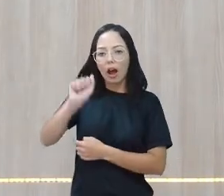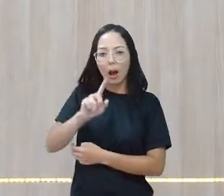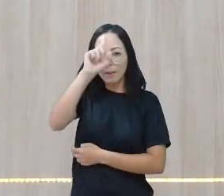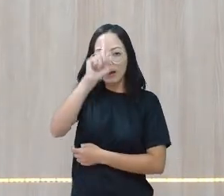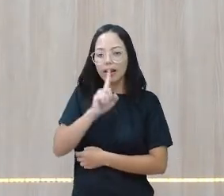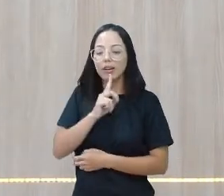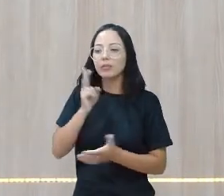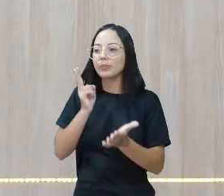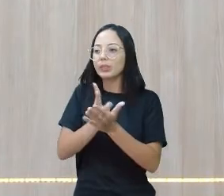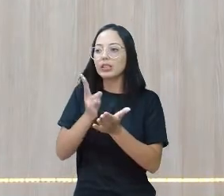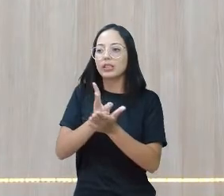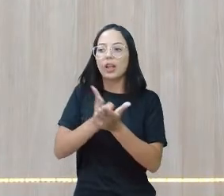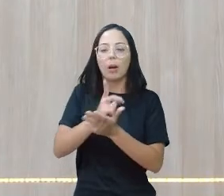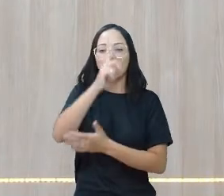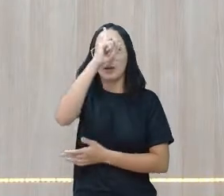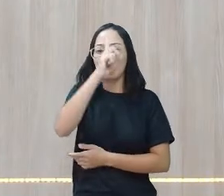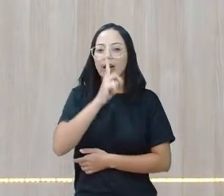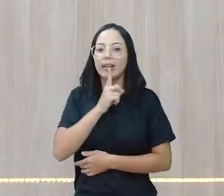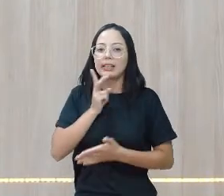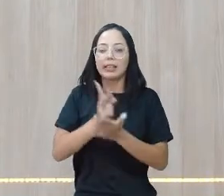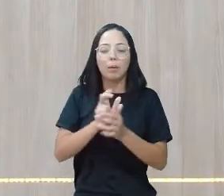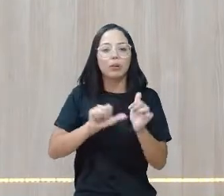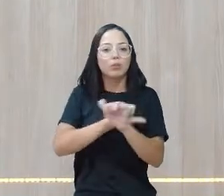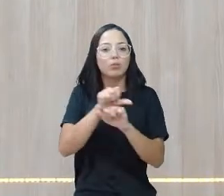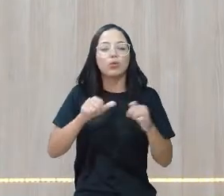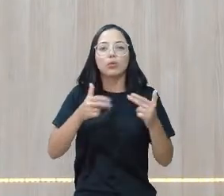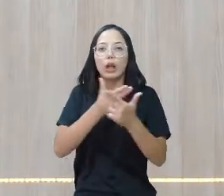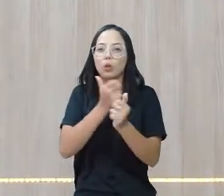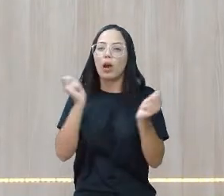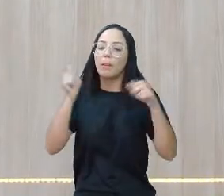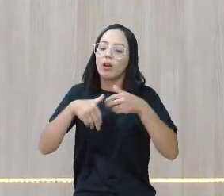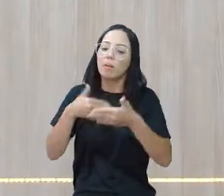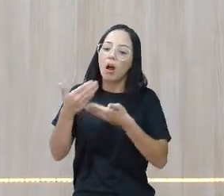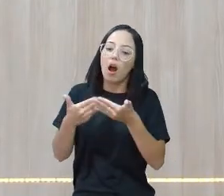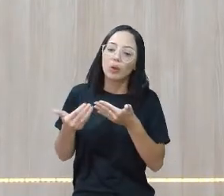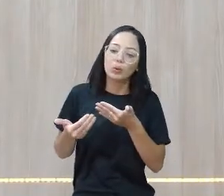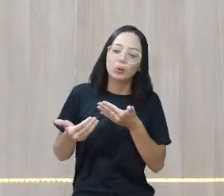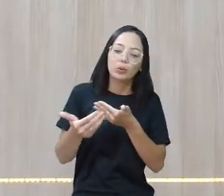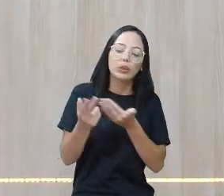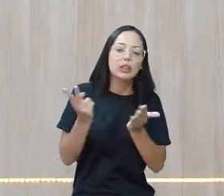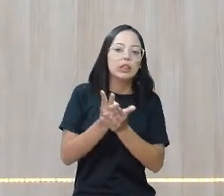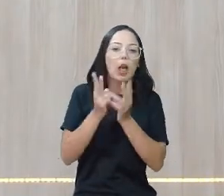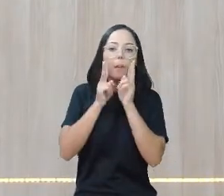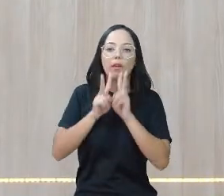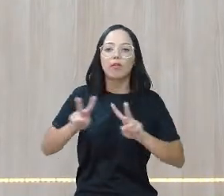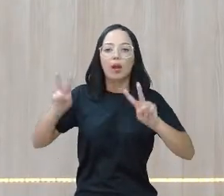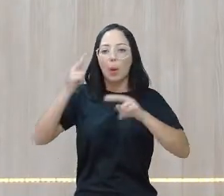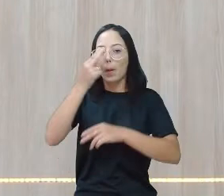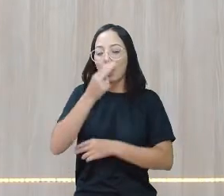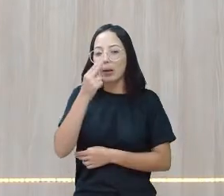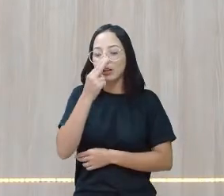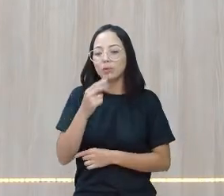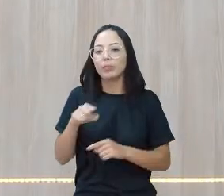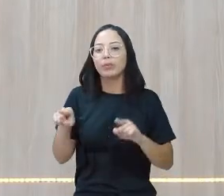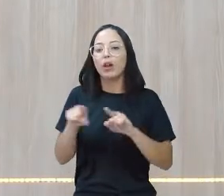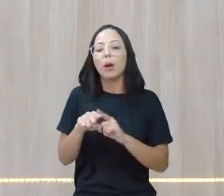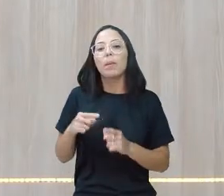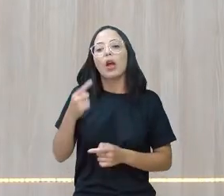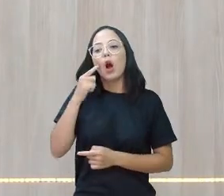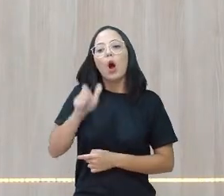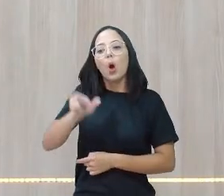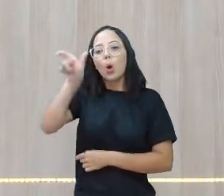sempre vai ver a letra A amarela. Pode passar o tempo que for, ela sempre vai ver do mesmo jeito. No caso do Korsakov, que